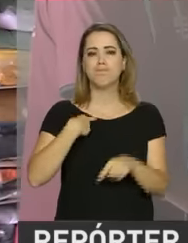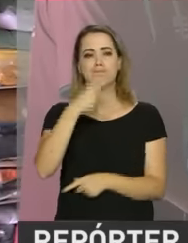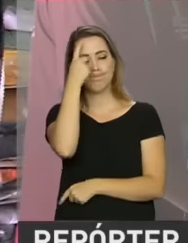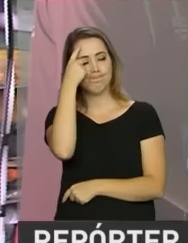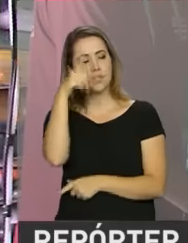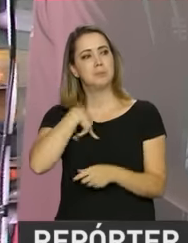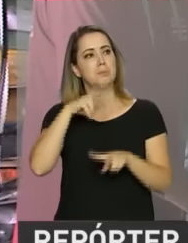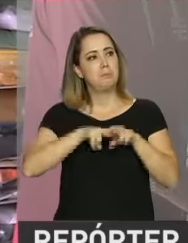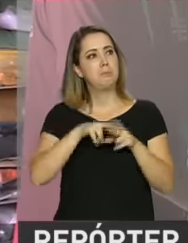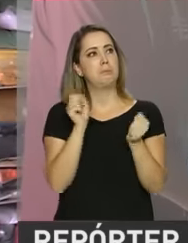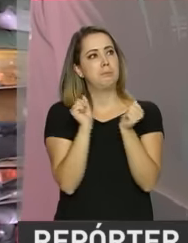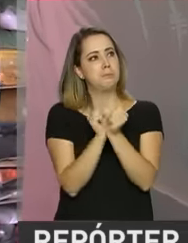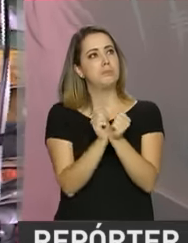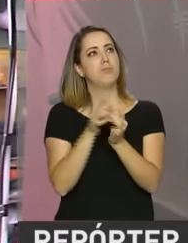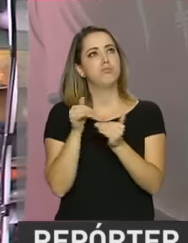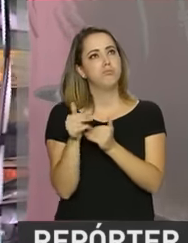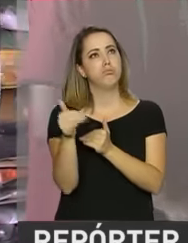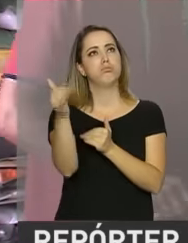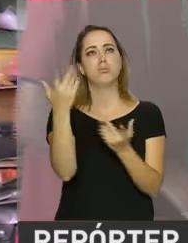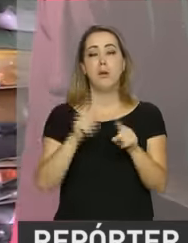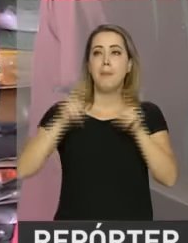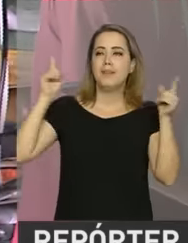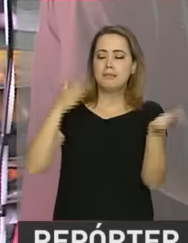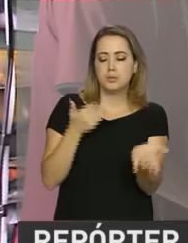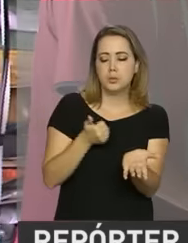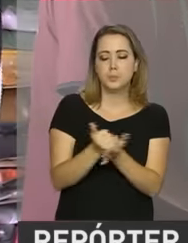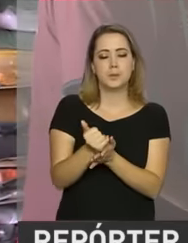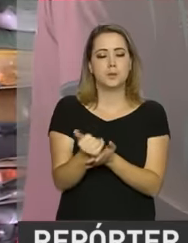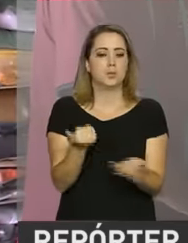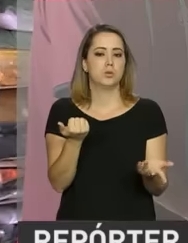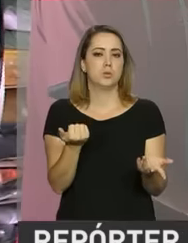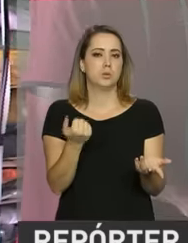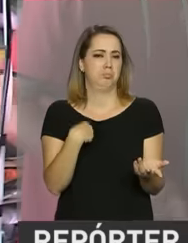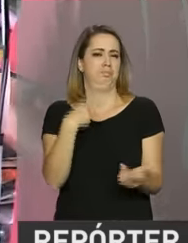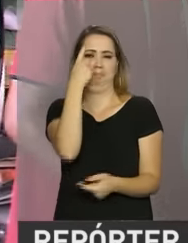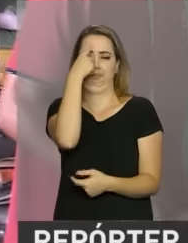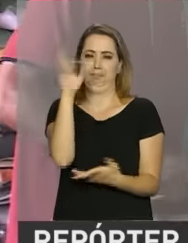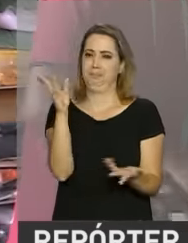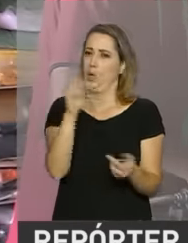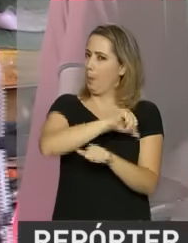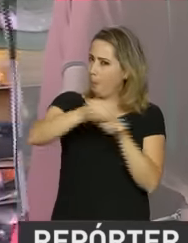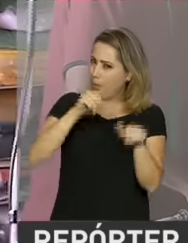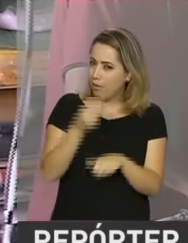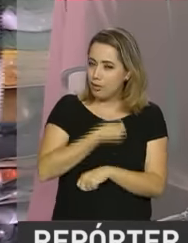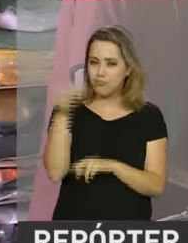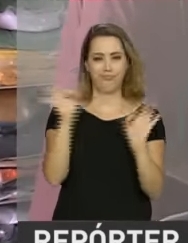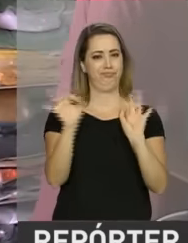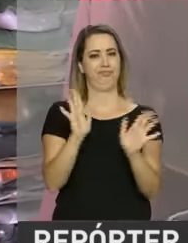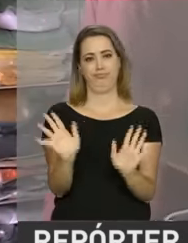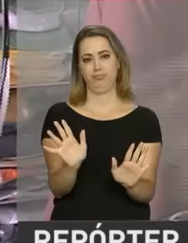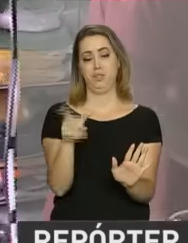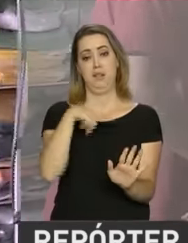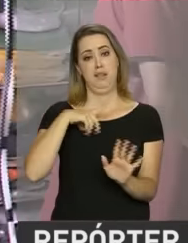ficar algum tempo ali né e a princípio eu não pensava em Regeneração não